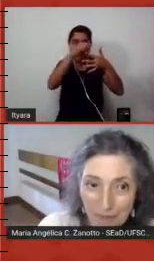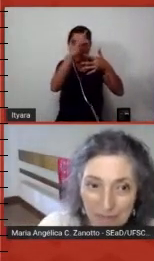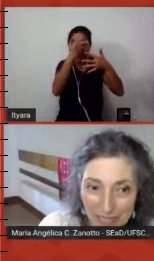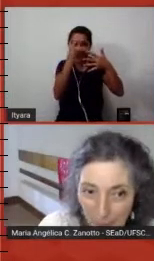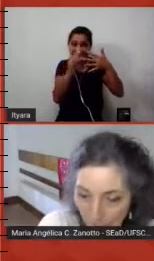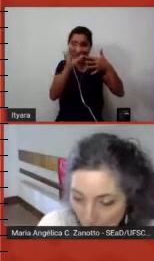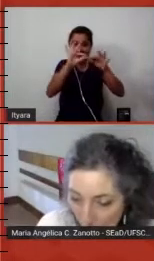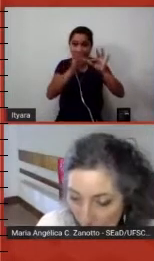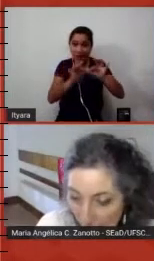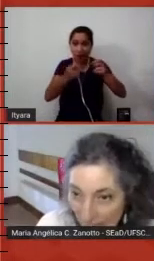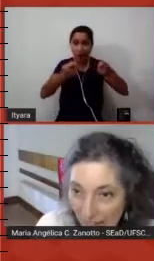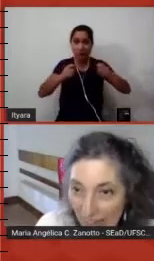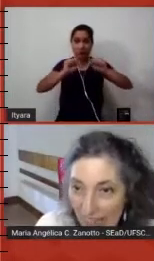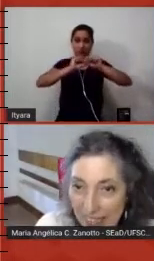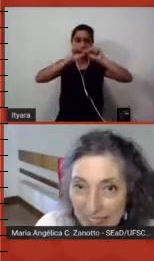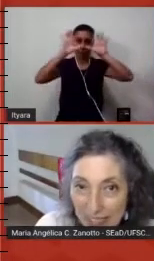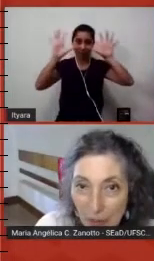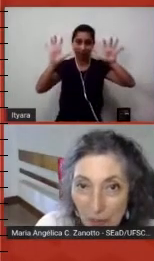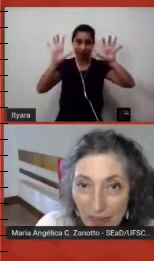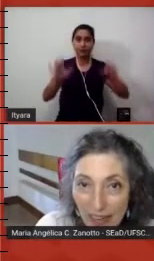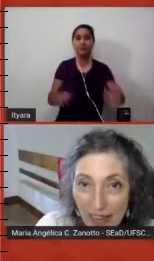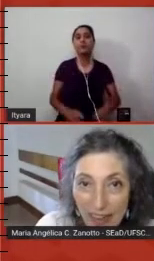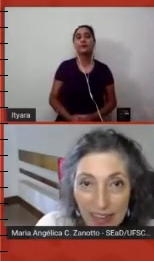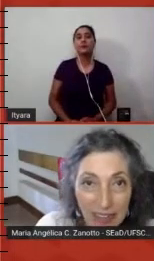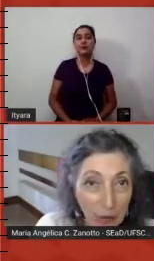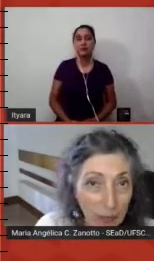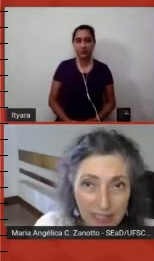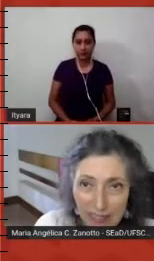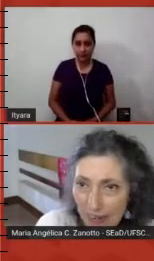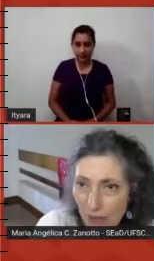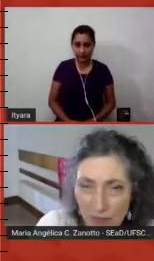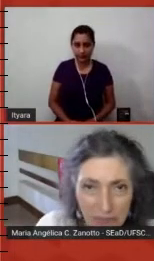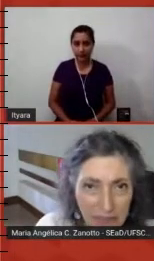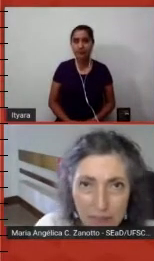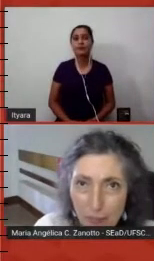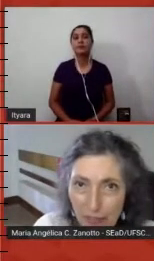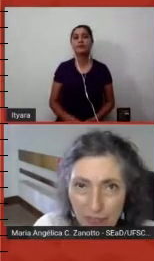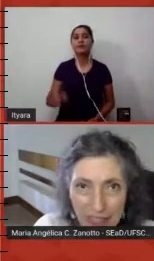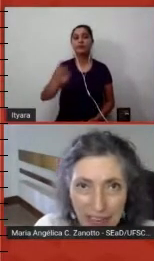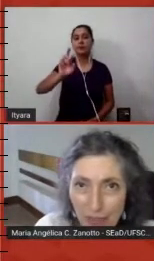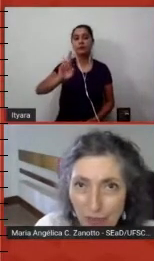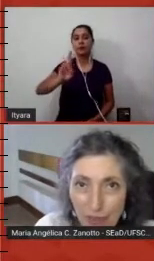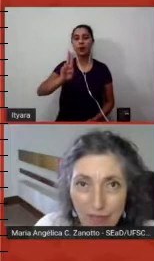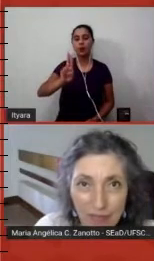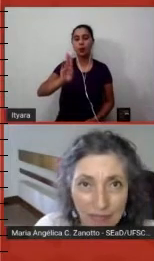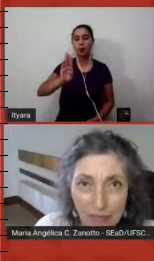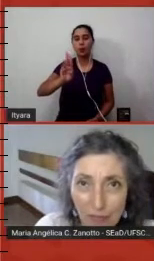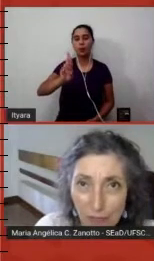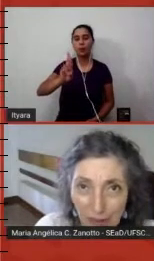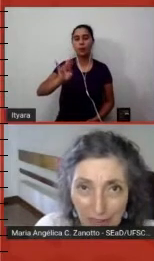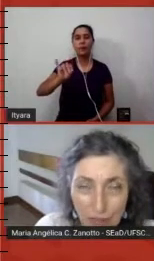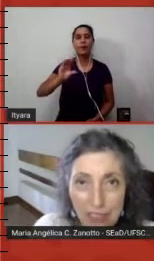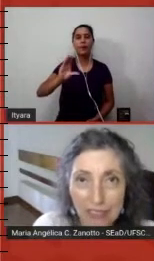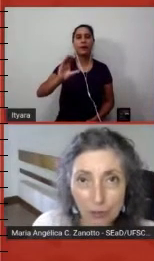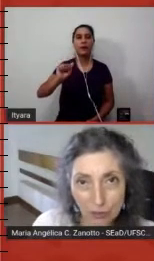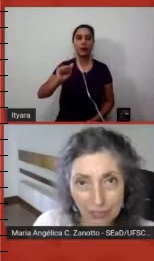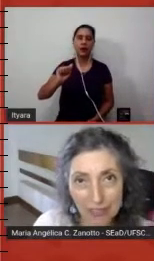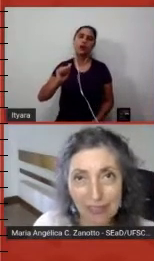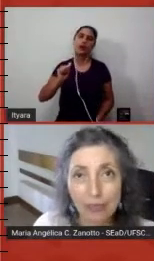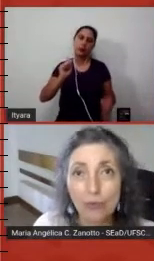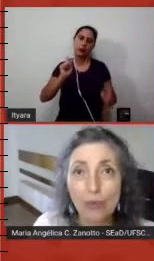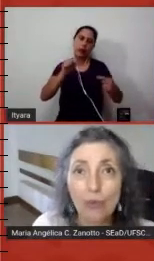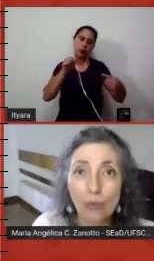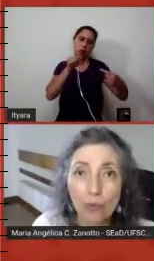aqui, né? Então, a rubrica serve para variados formatos. Aqui